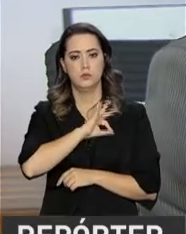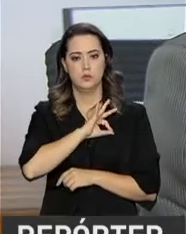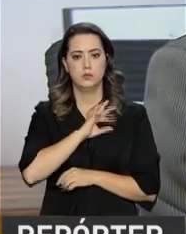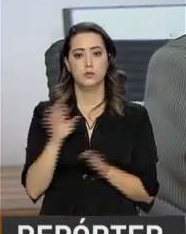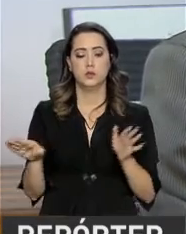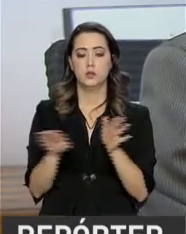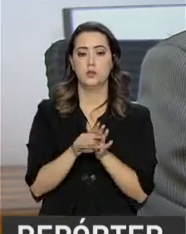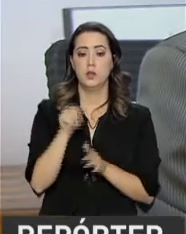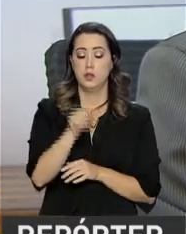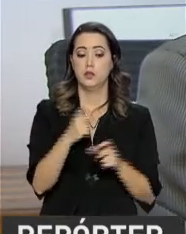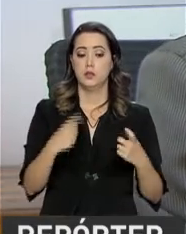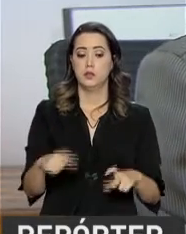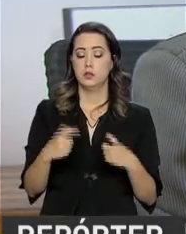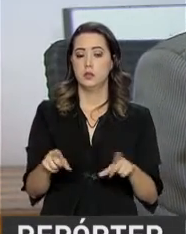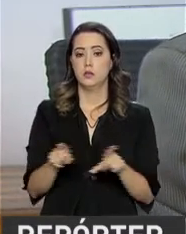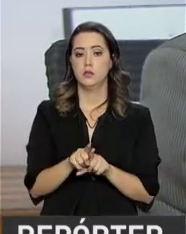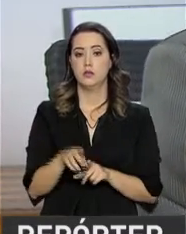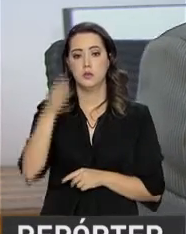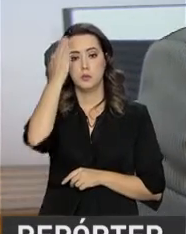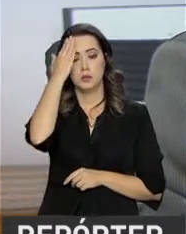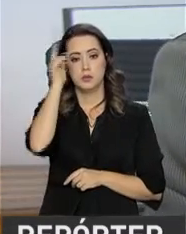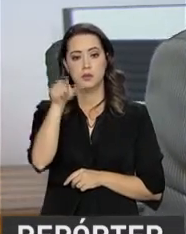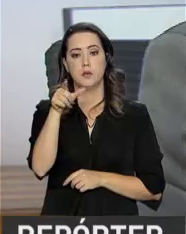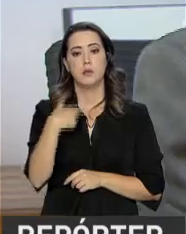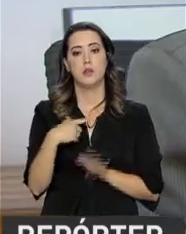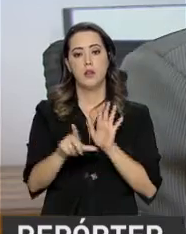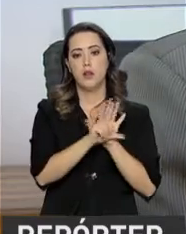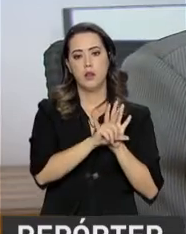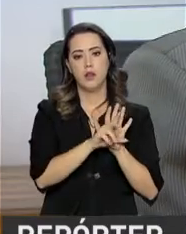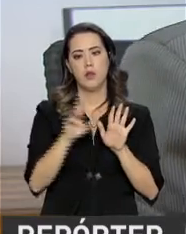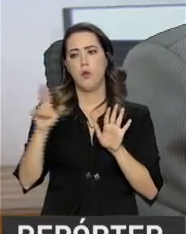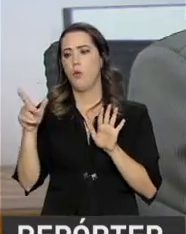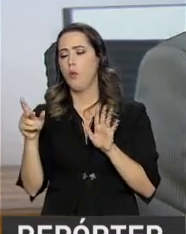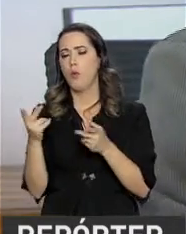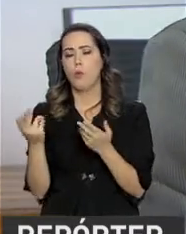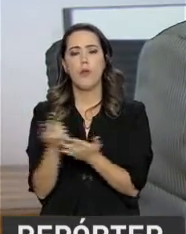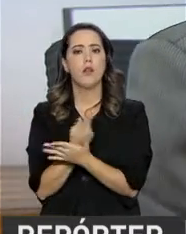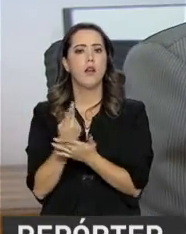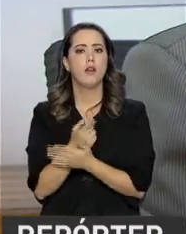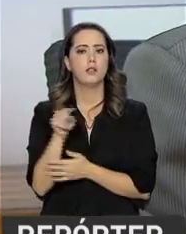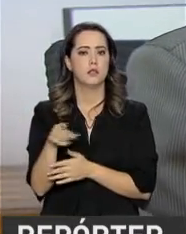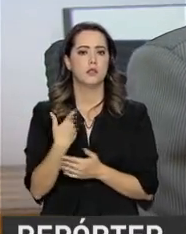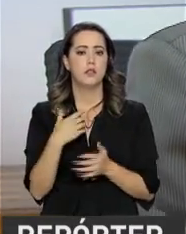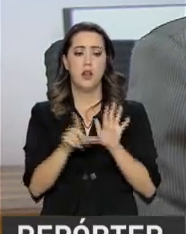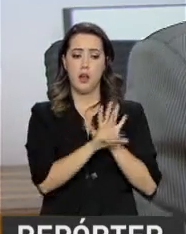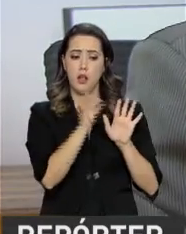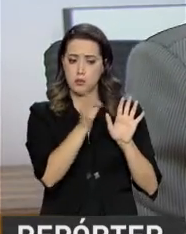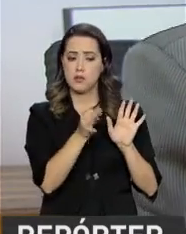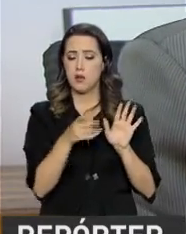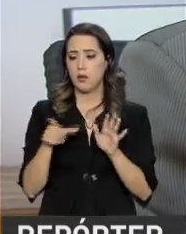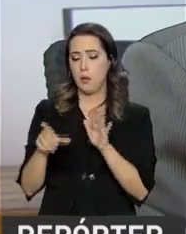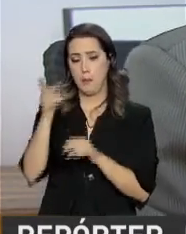chegaram nesses locais para saber quem é legal quem é ilegal quem é legal não há nenhum problema que é